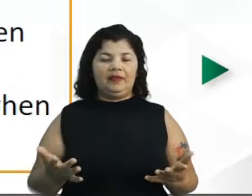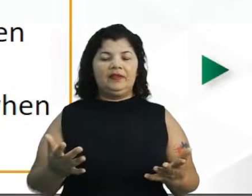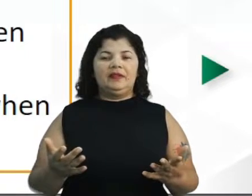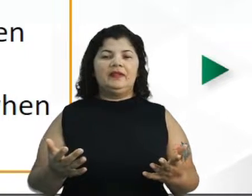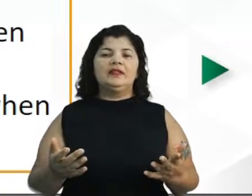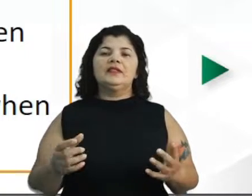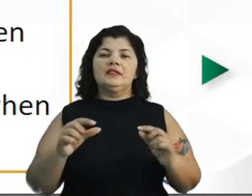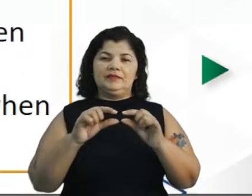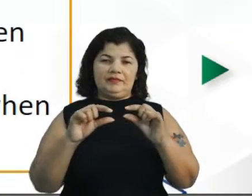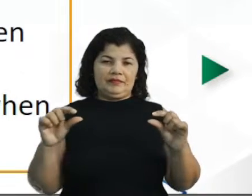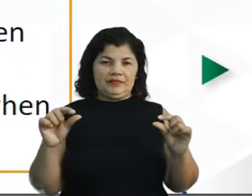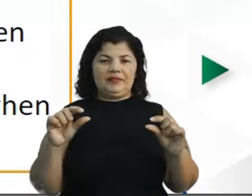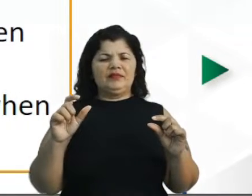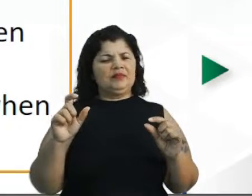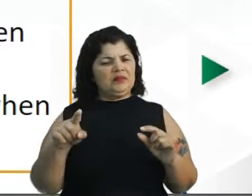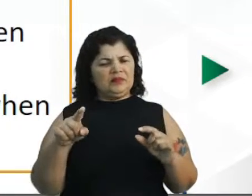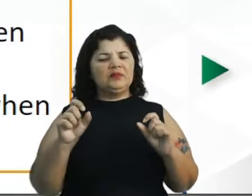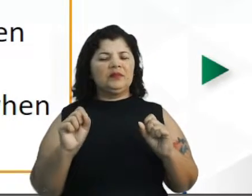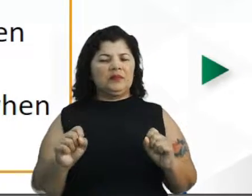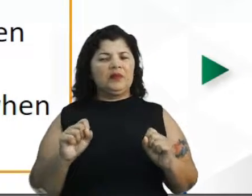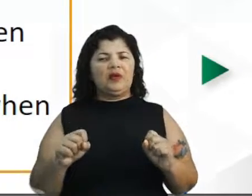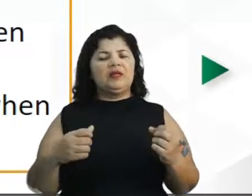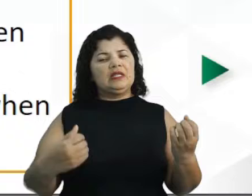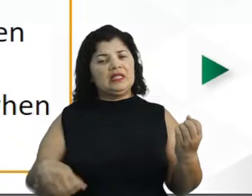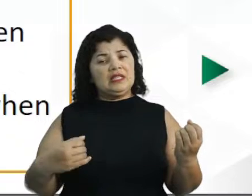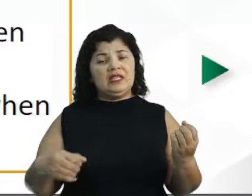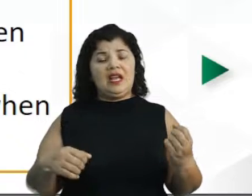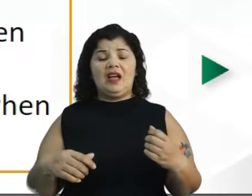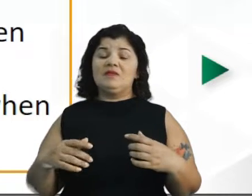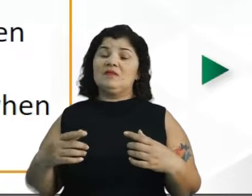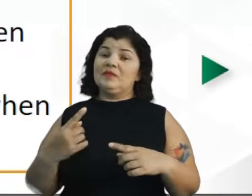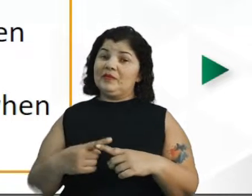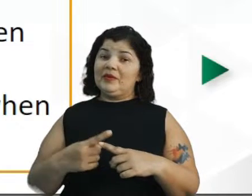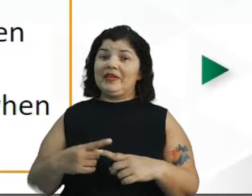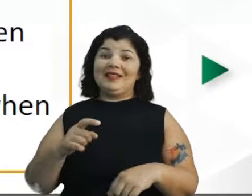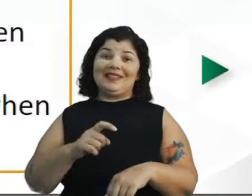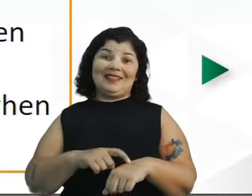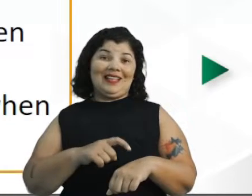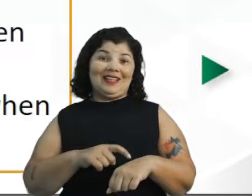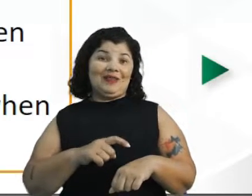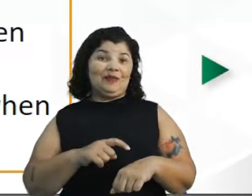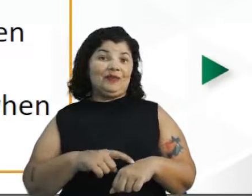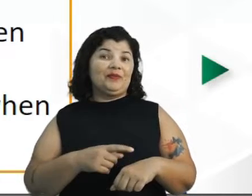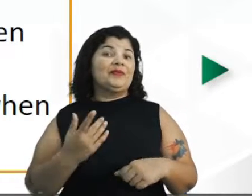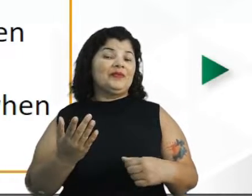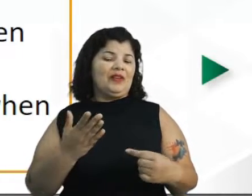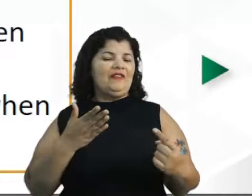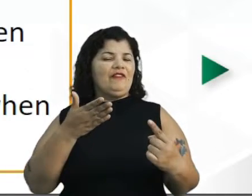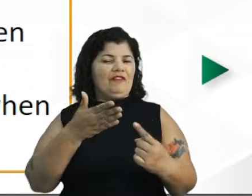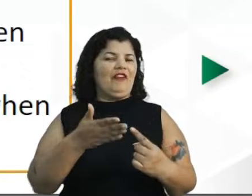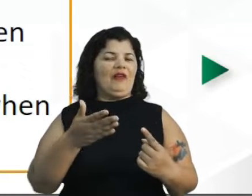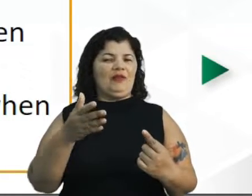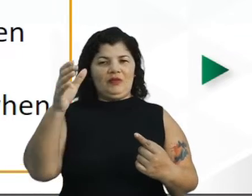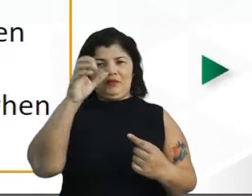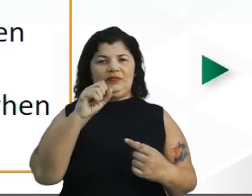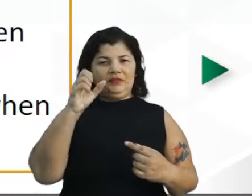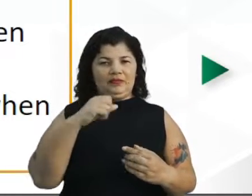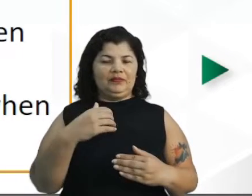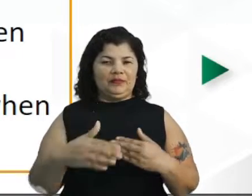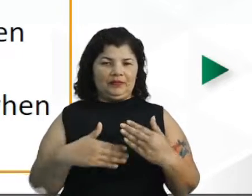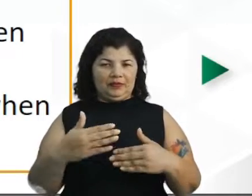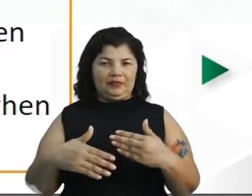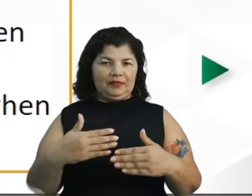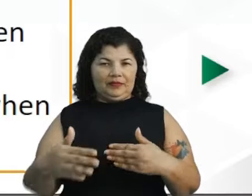had time. Ele podia tocar guitarra quando ele tinha tempo, né? E aí ele focava na habilidade e continuava esse